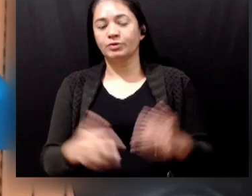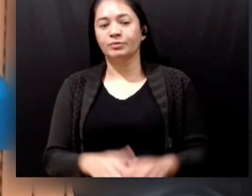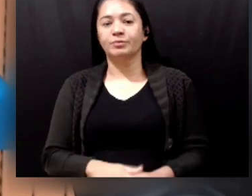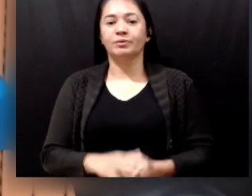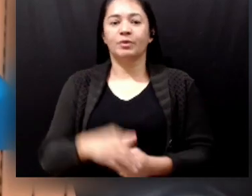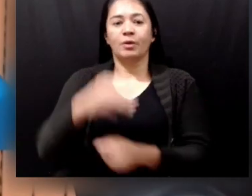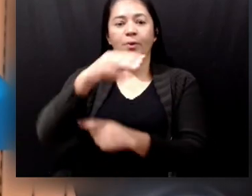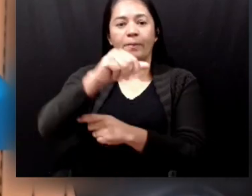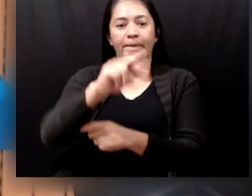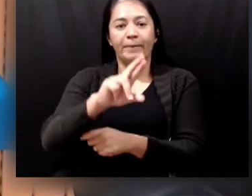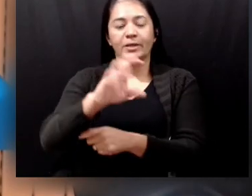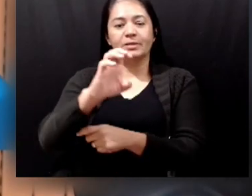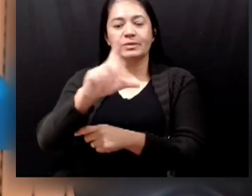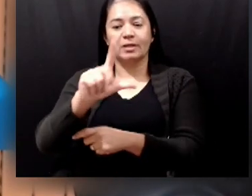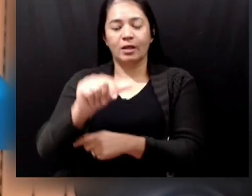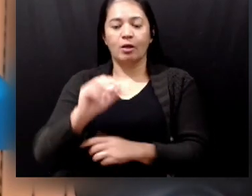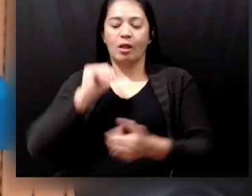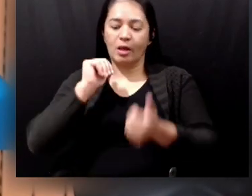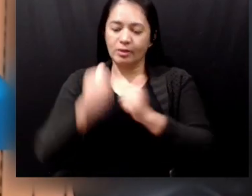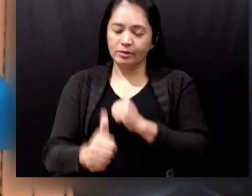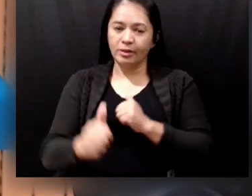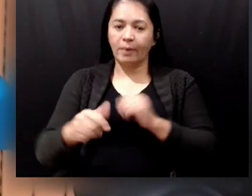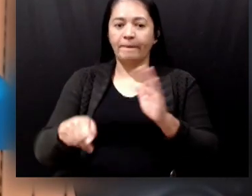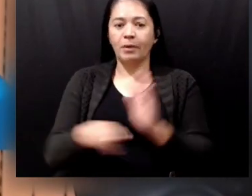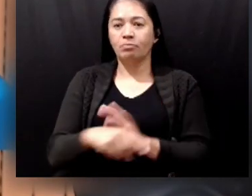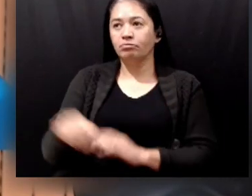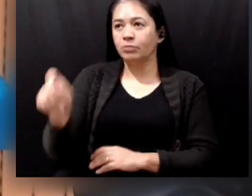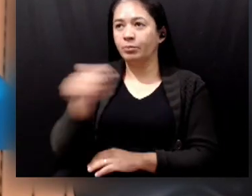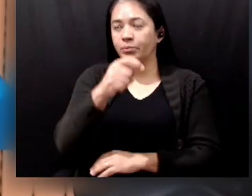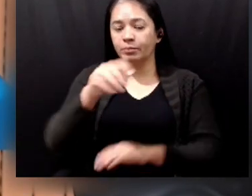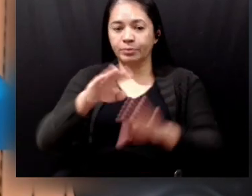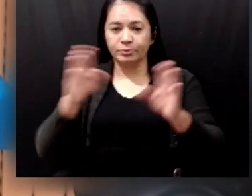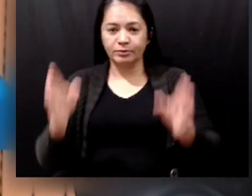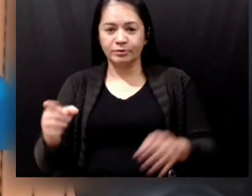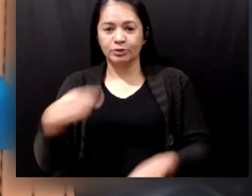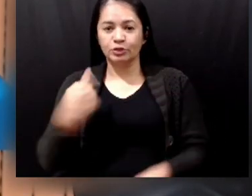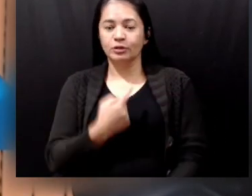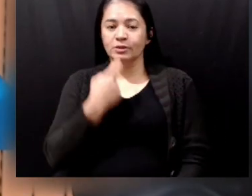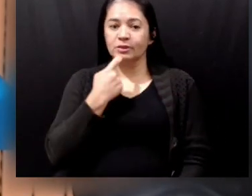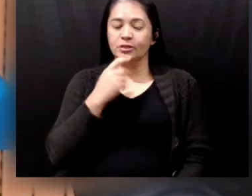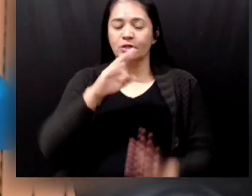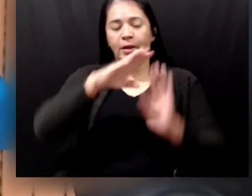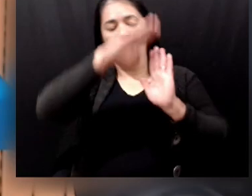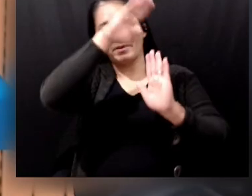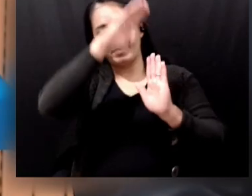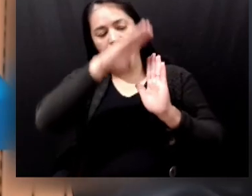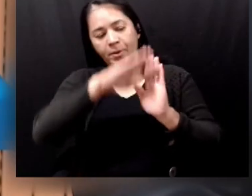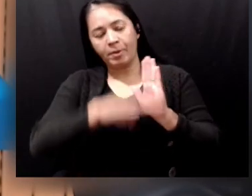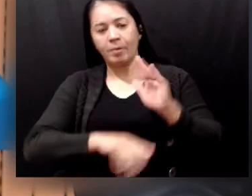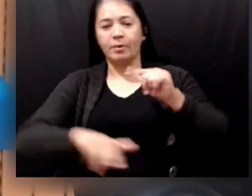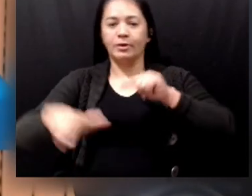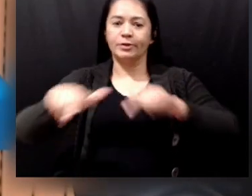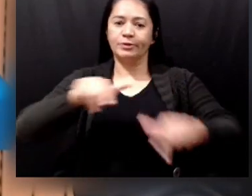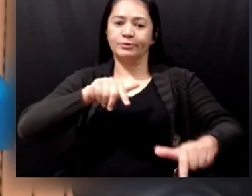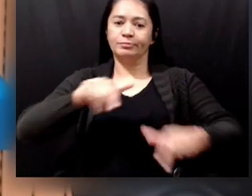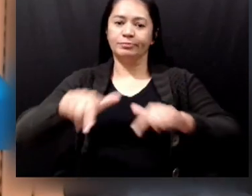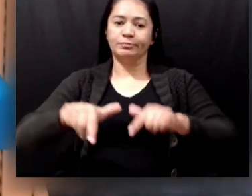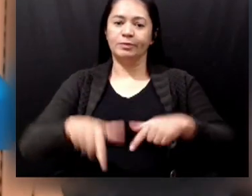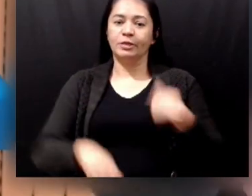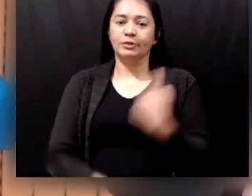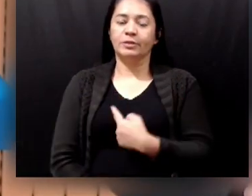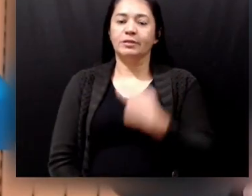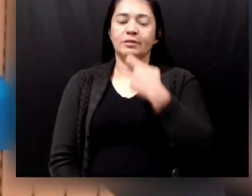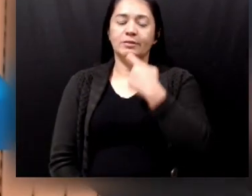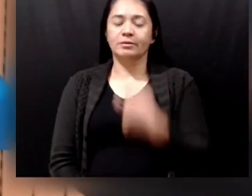dirigente do tênis de mesa da nossa cidade, tem uma lista de serviços prestados à nossa cidade. A